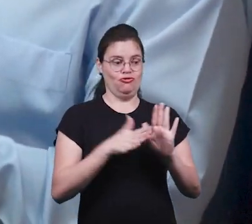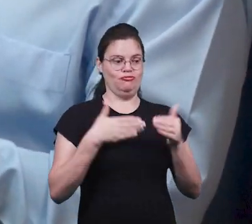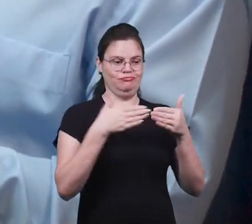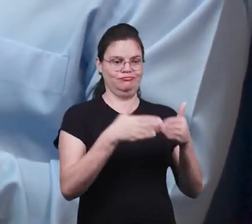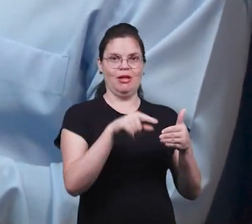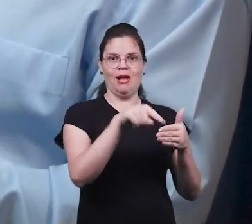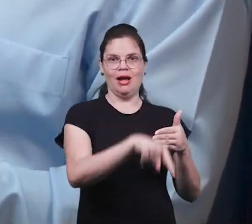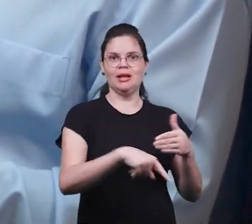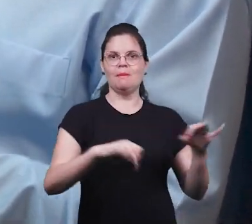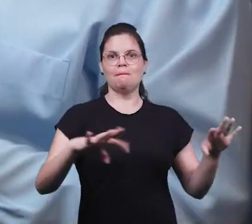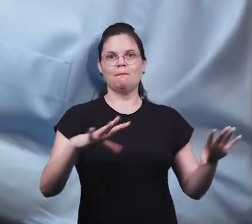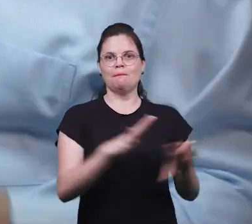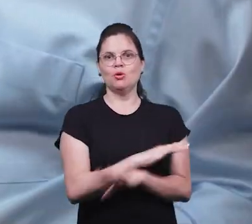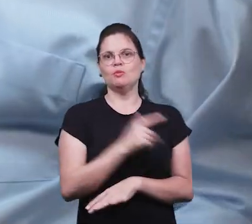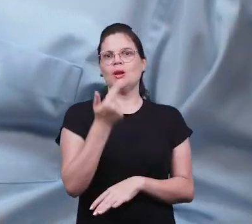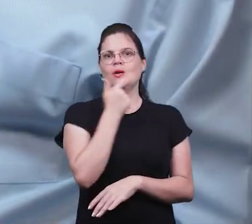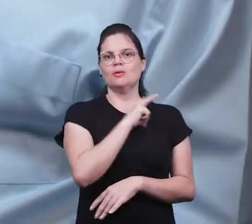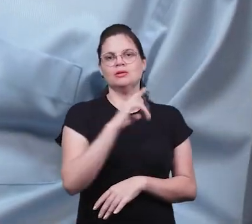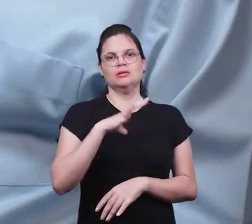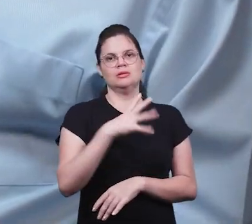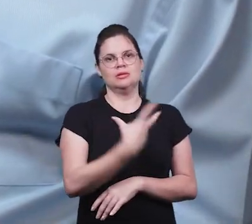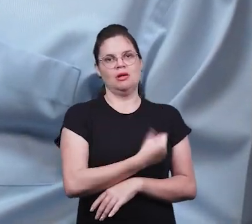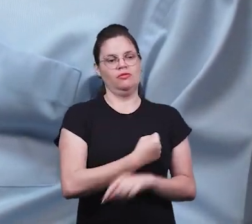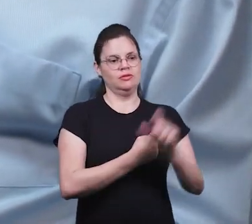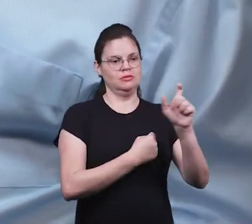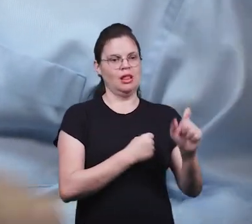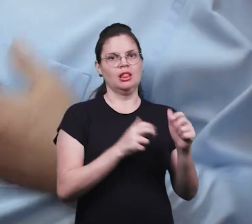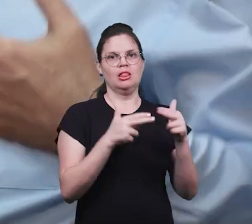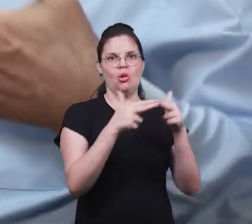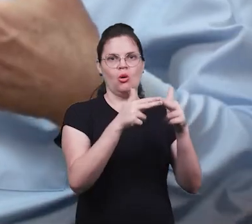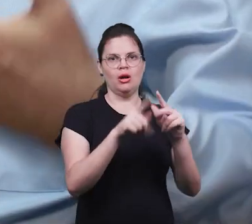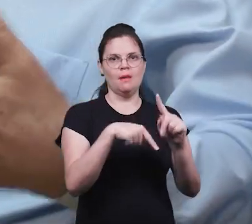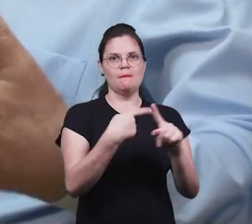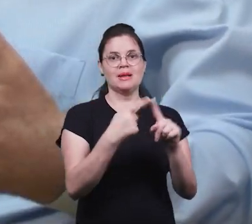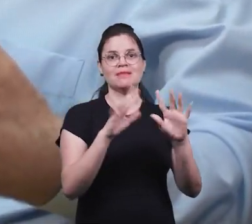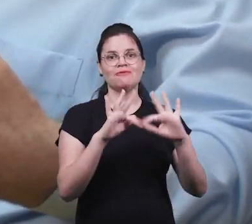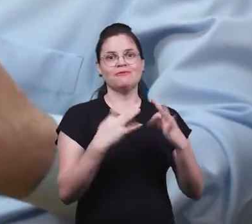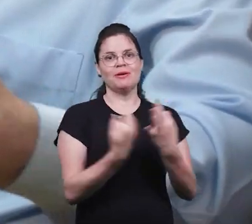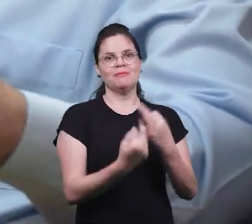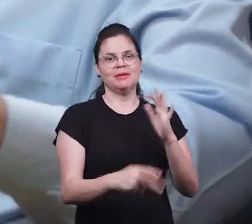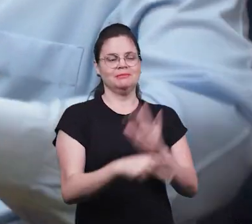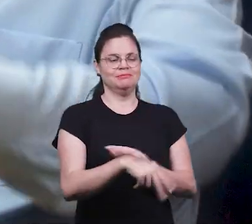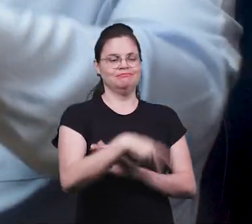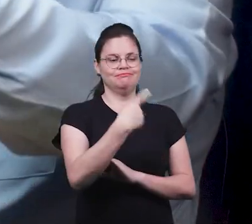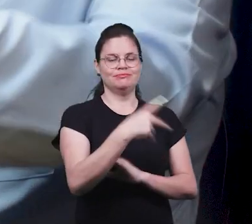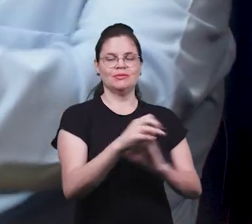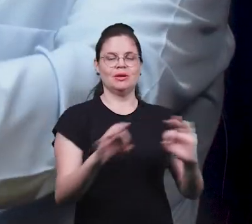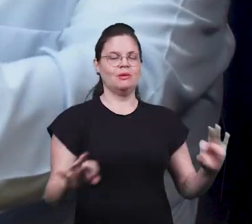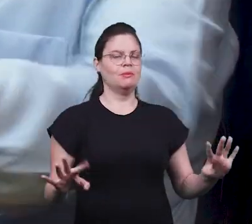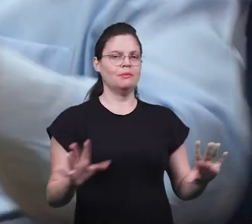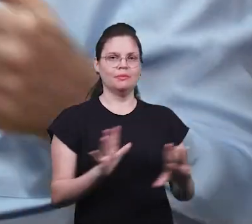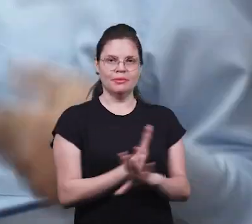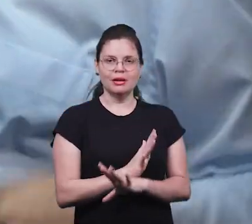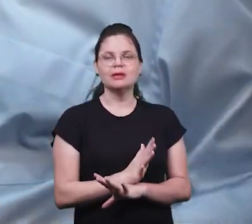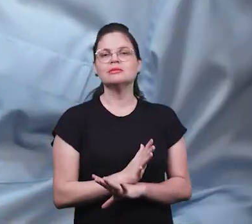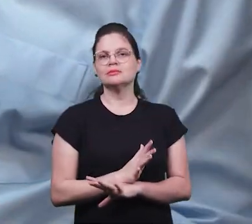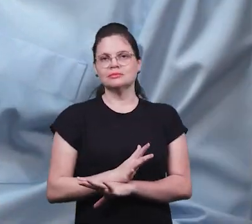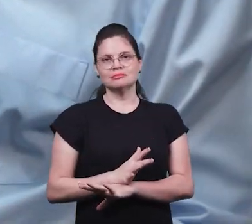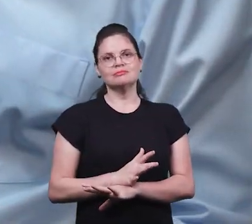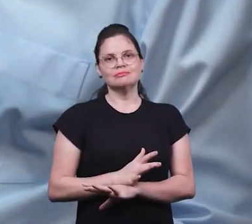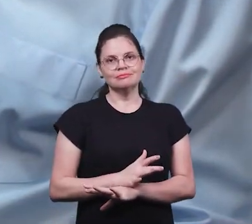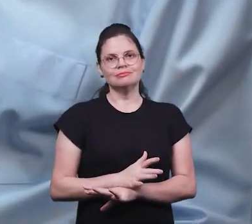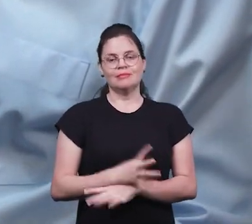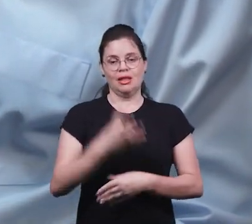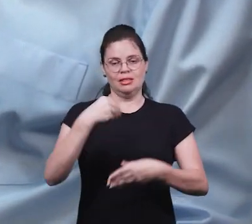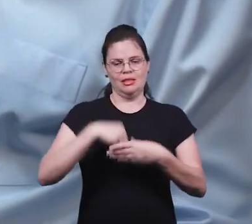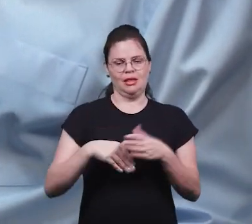fosse concluído, né? E a salvação de uma família foi consumada ali